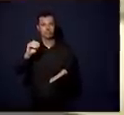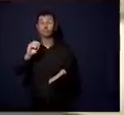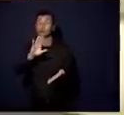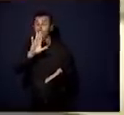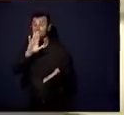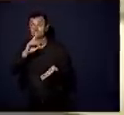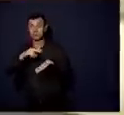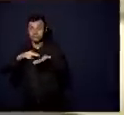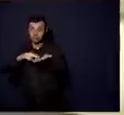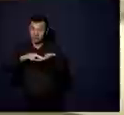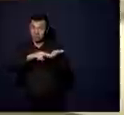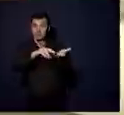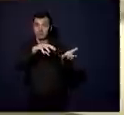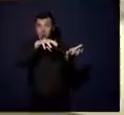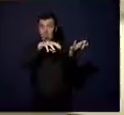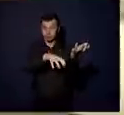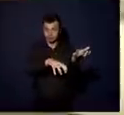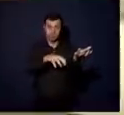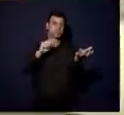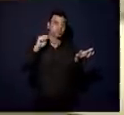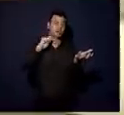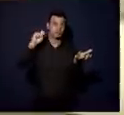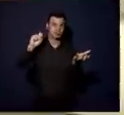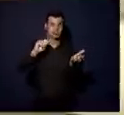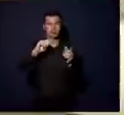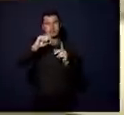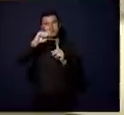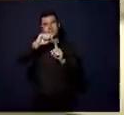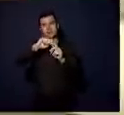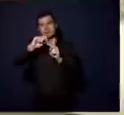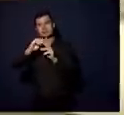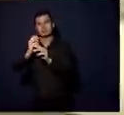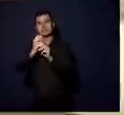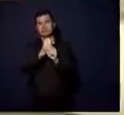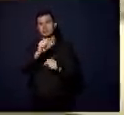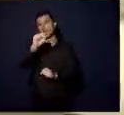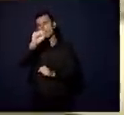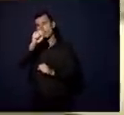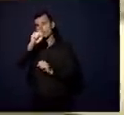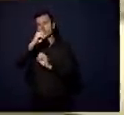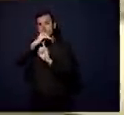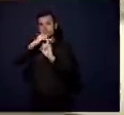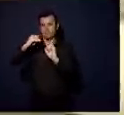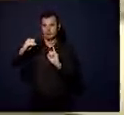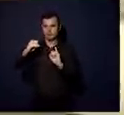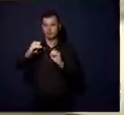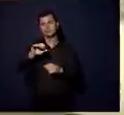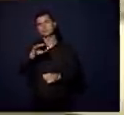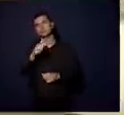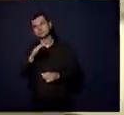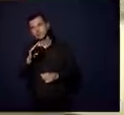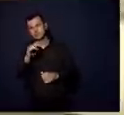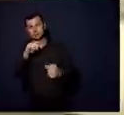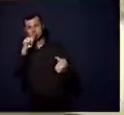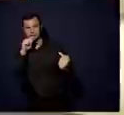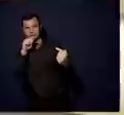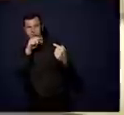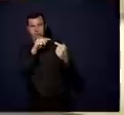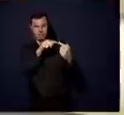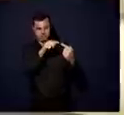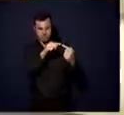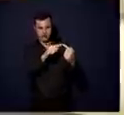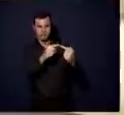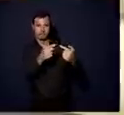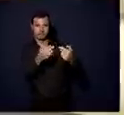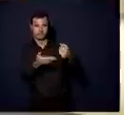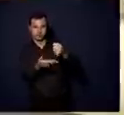Até abril é oito meses é 8 meses e meio tem mais ou menos a meta de primário que vai ser estabelecida